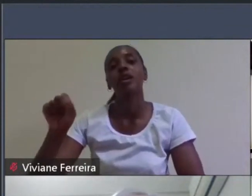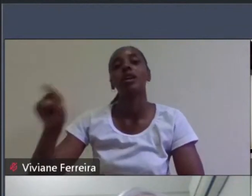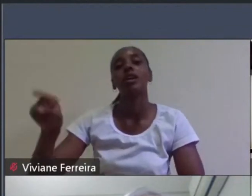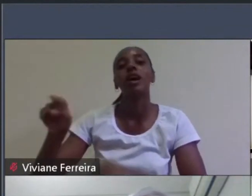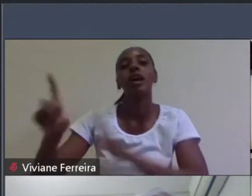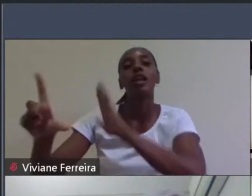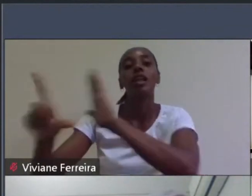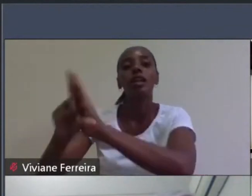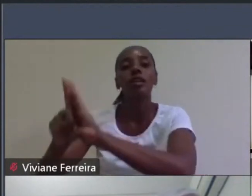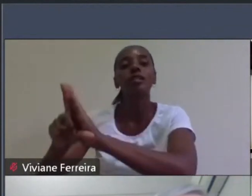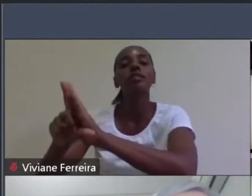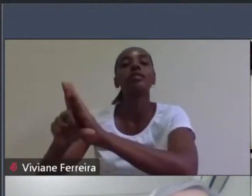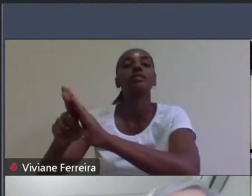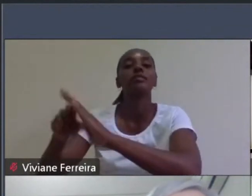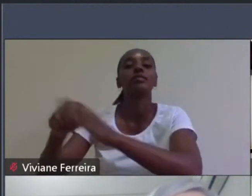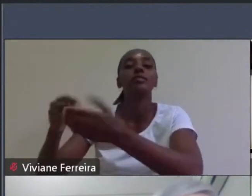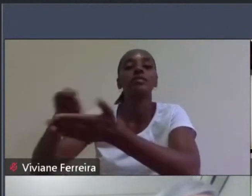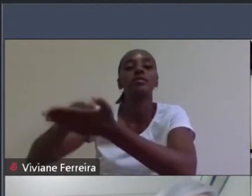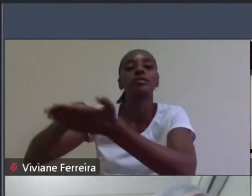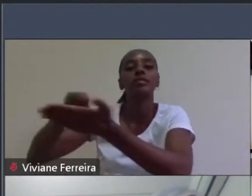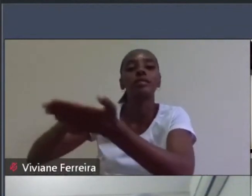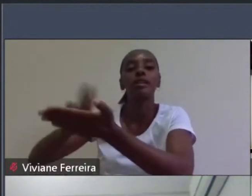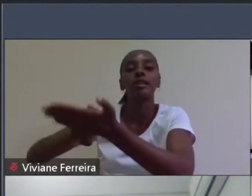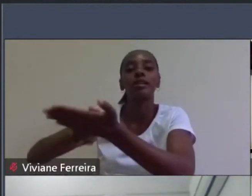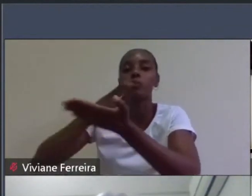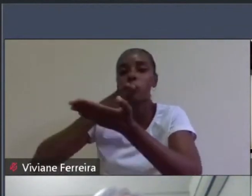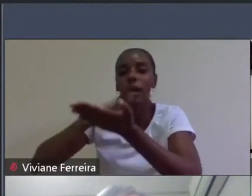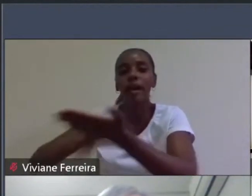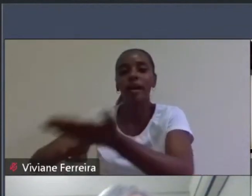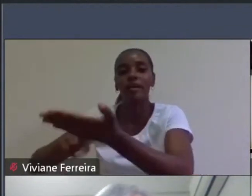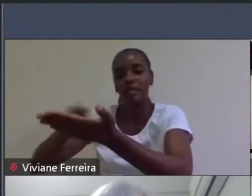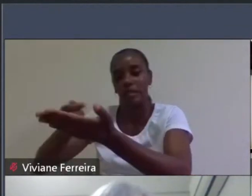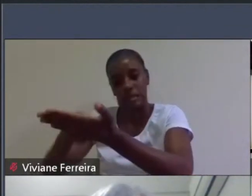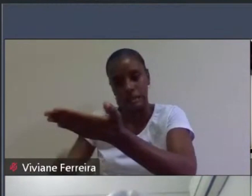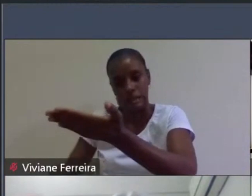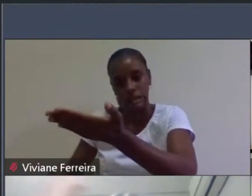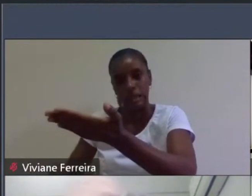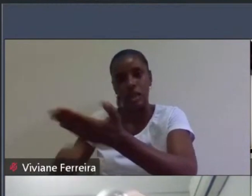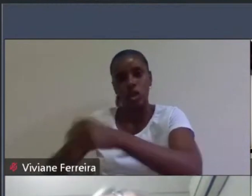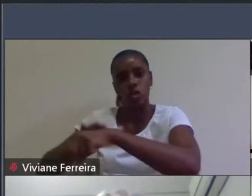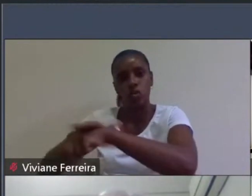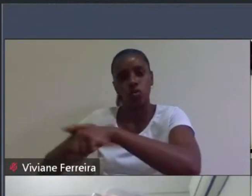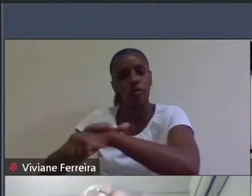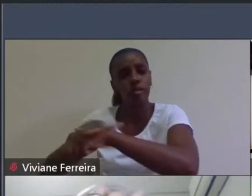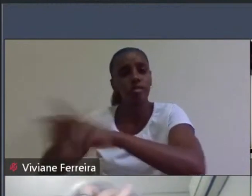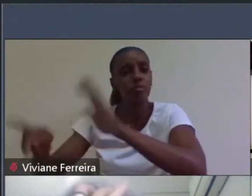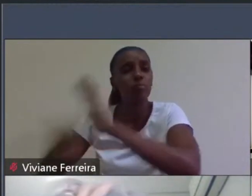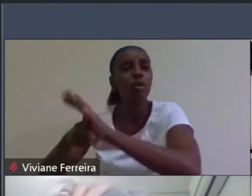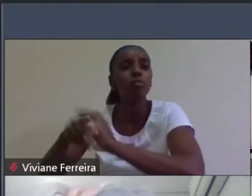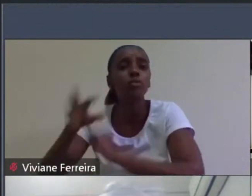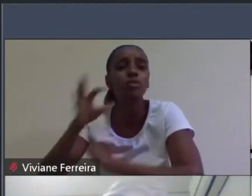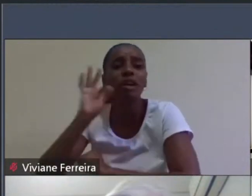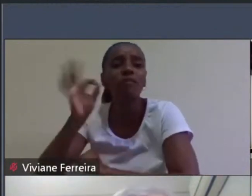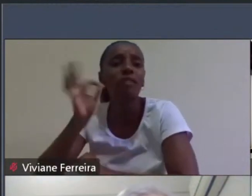nessa conversa, na conversa de café, inclusive, de cafezinho,